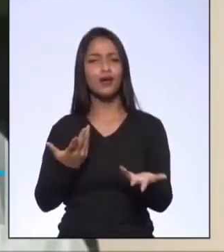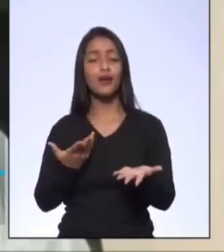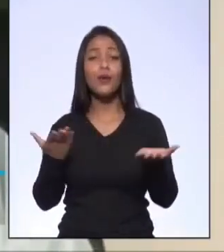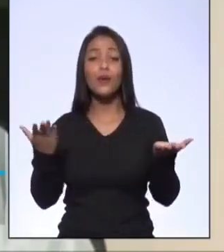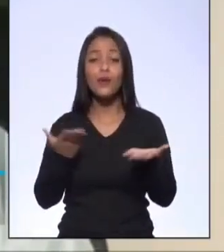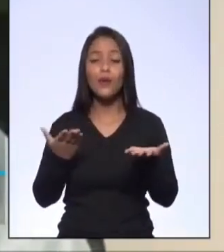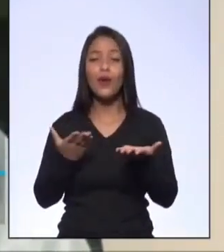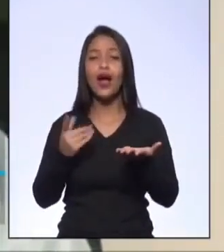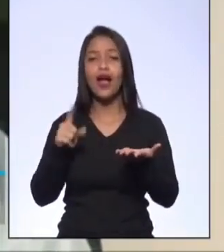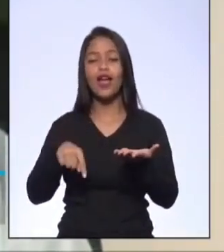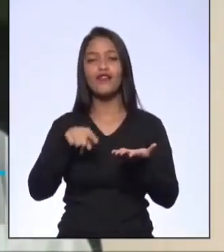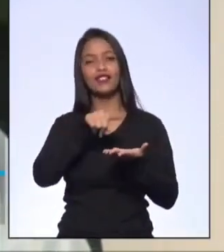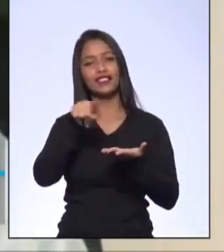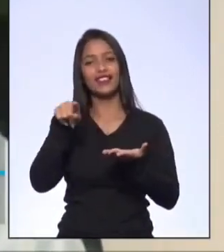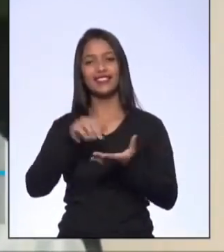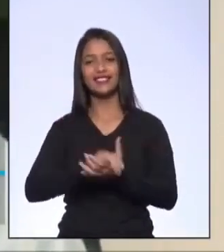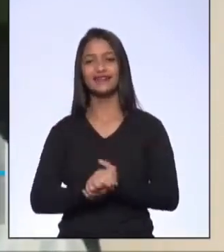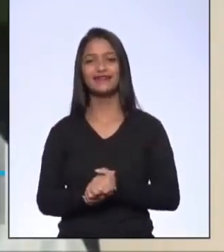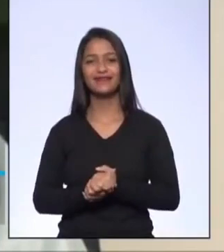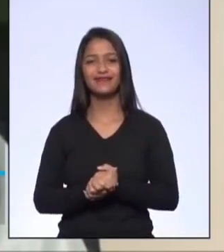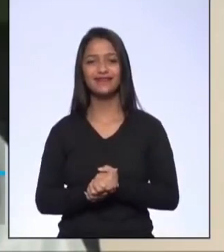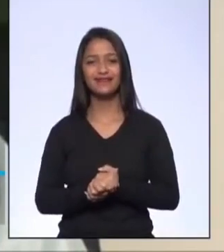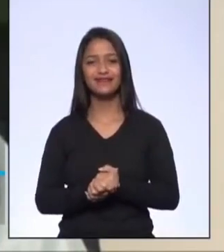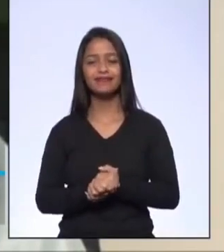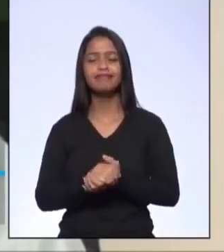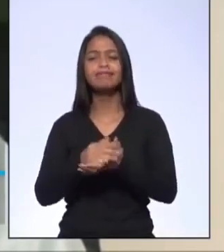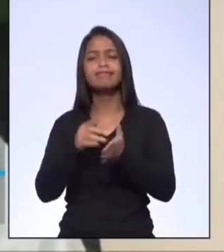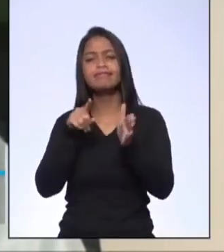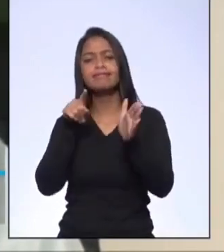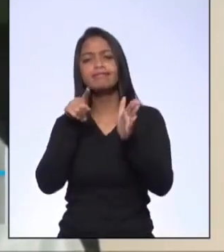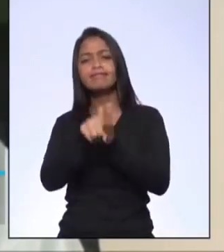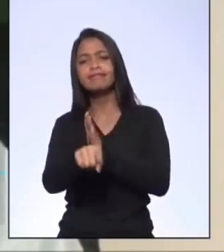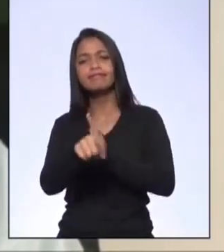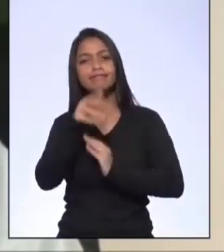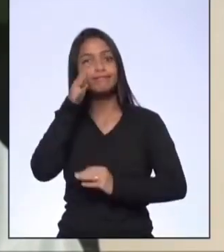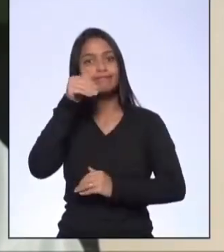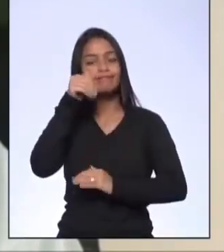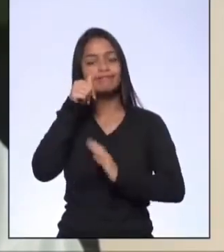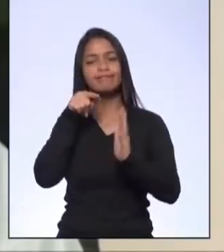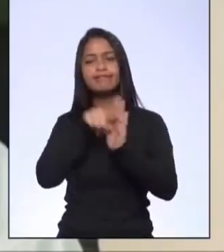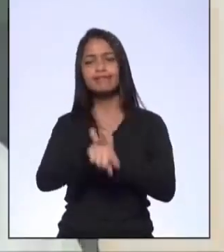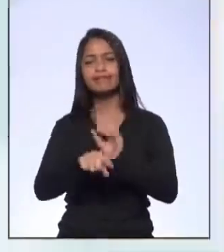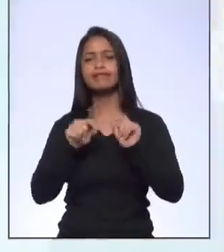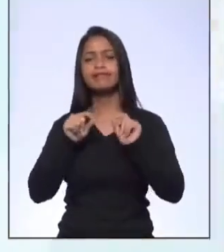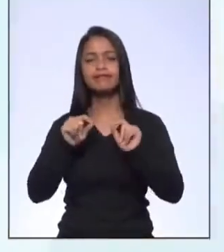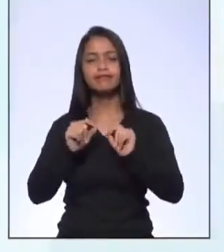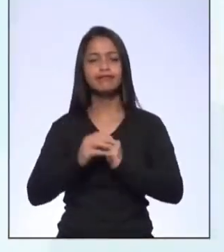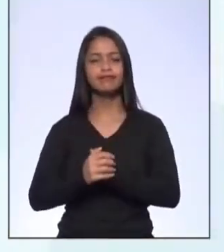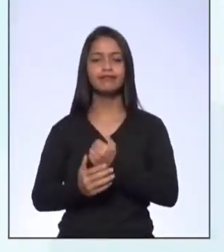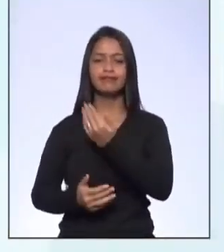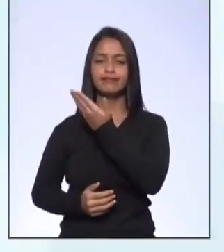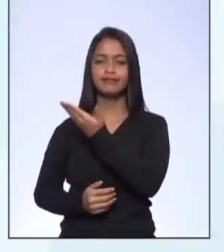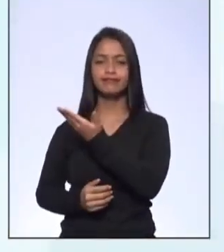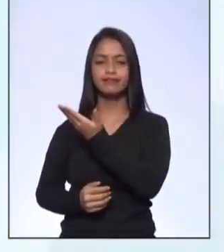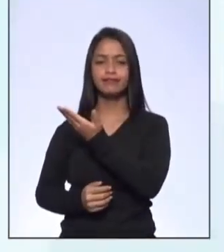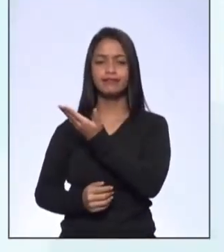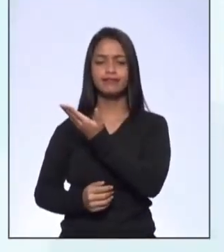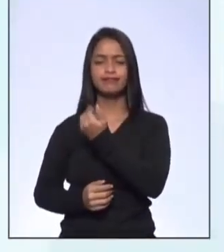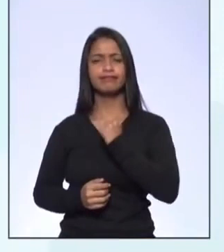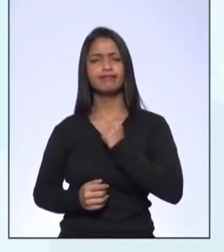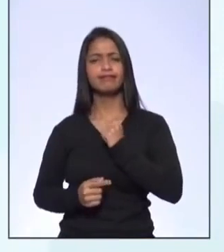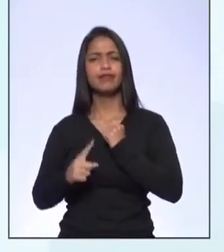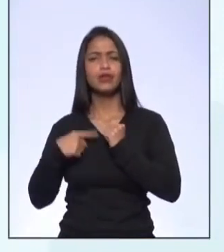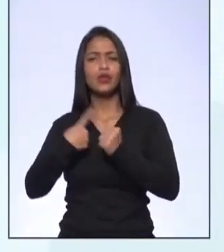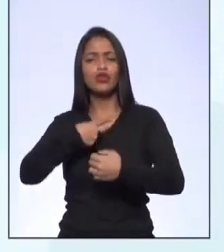vão passar por isso. E aí a gente quer saber de vocês. A primeira perguntinha que eu quero fazer para você é essa, ó. Será que o